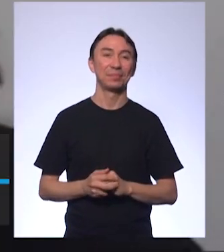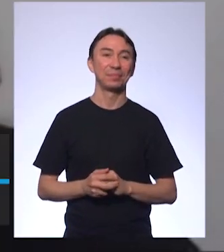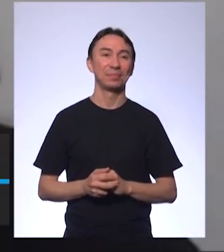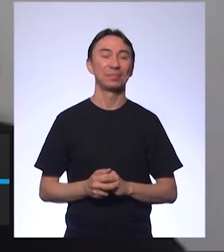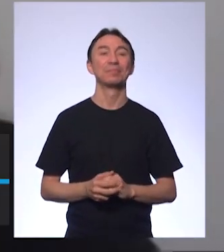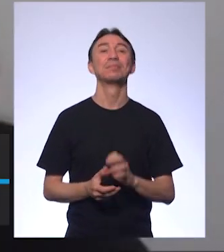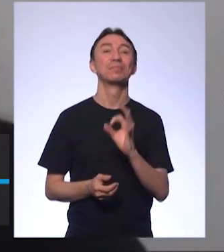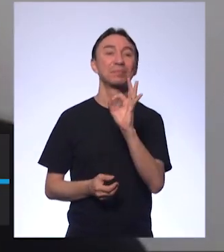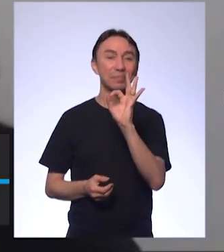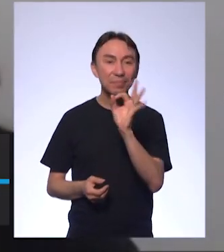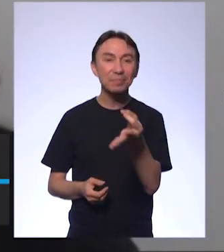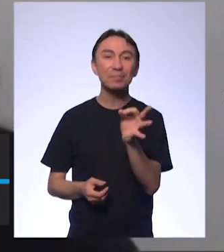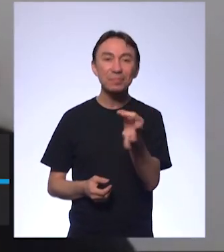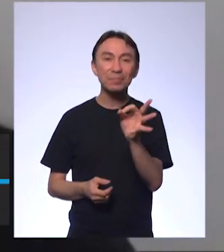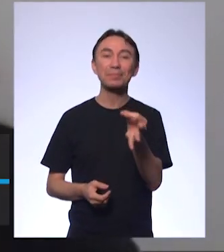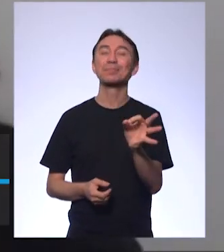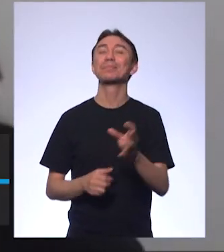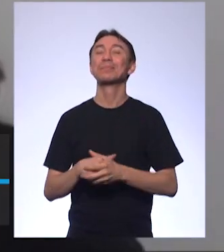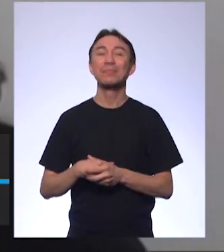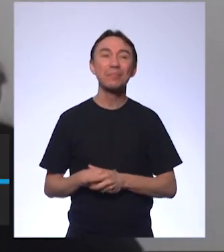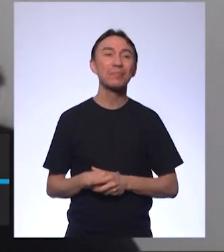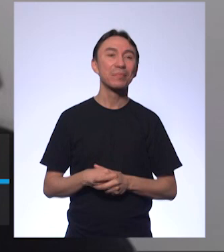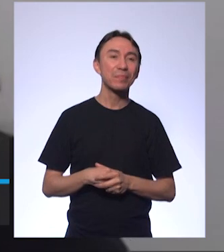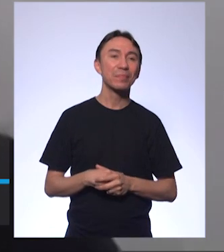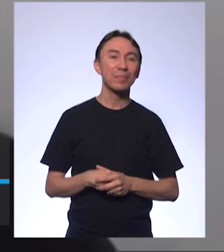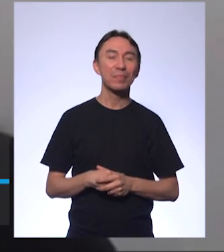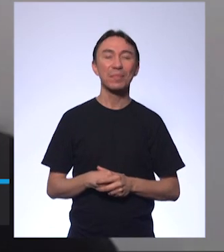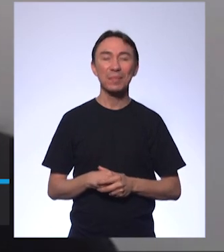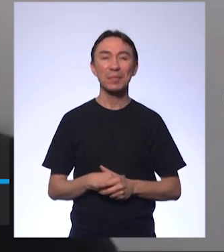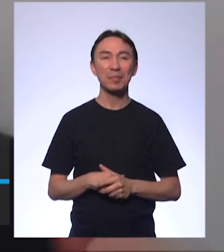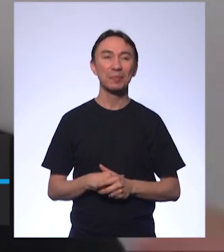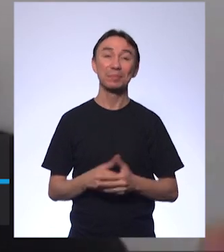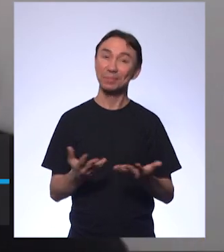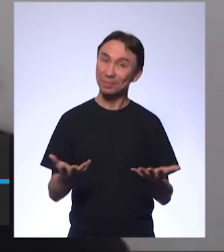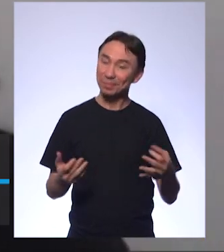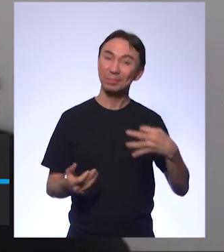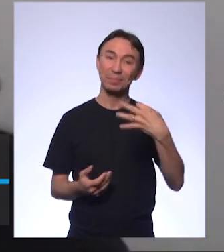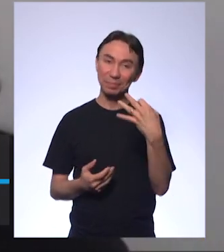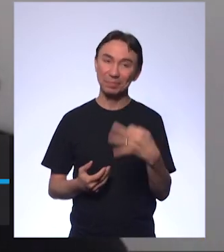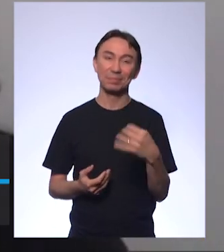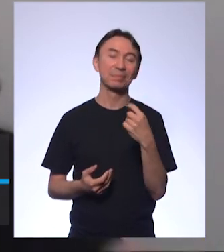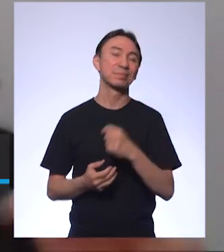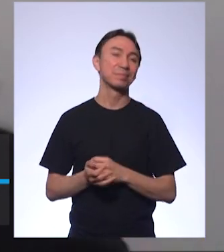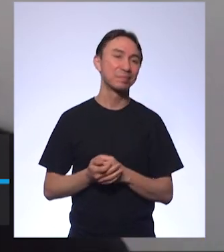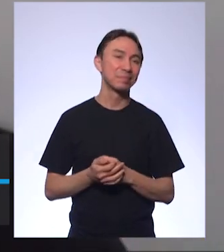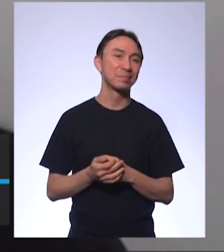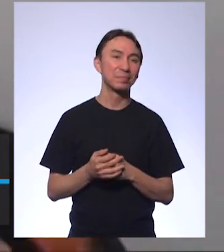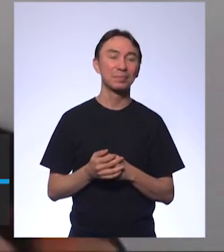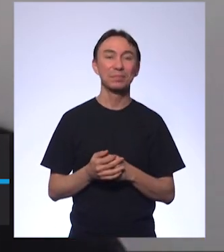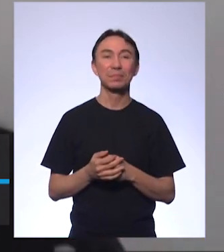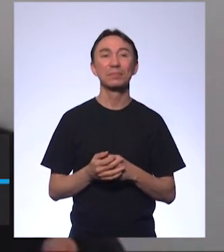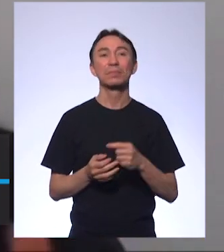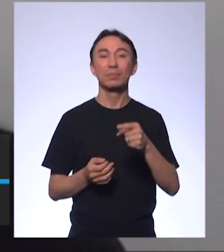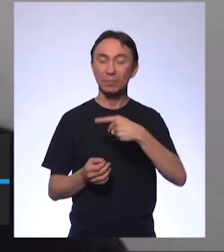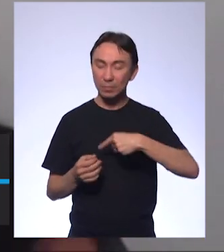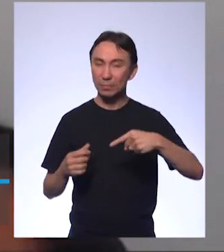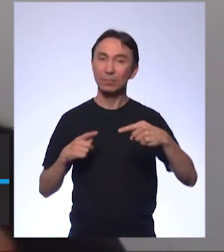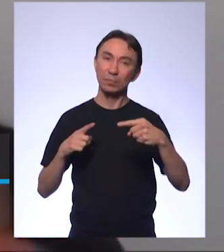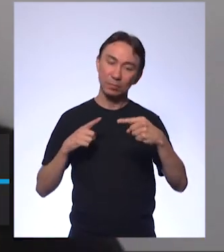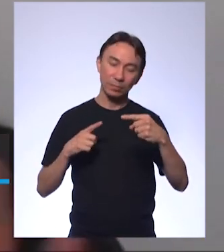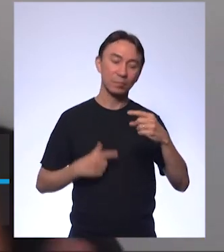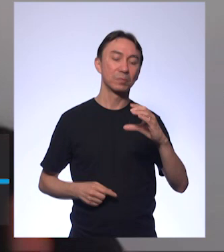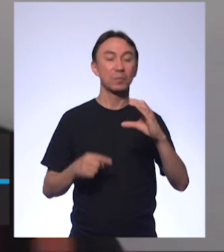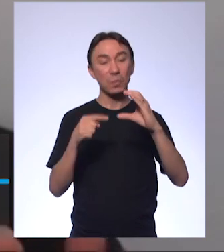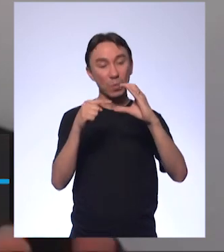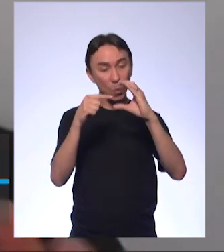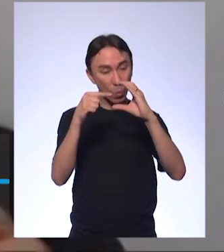Exatamente isso, Márcia, estão certinhos, né? Então, realmente aí a gente tem um núcleo, né,